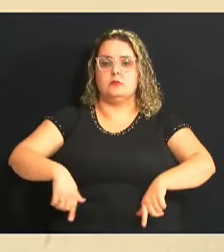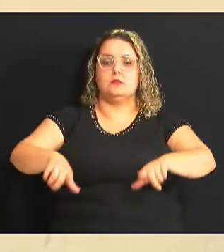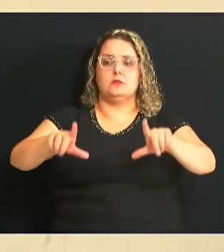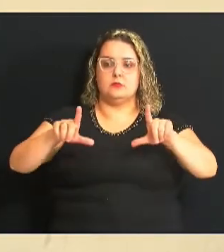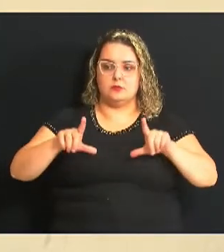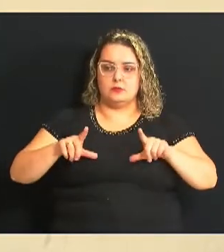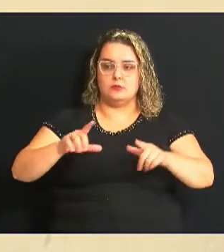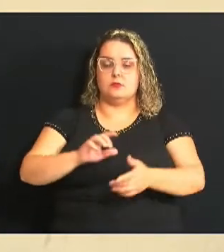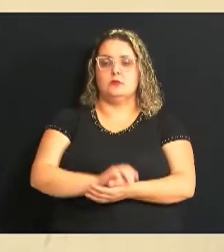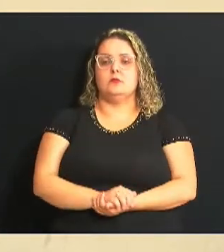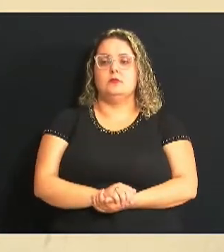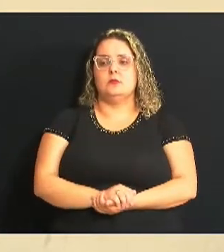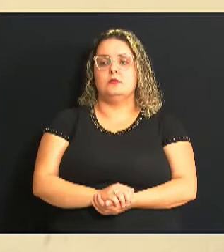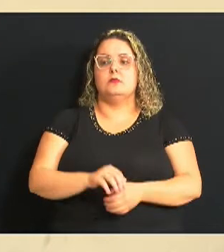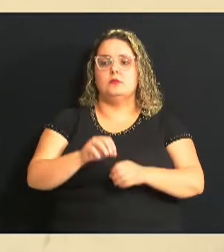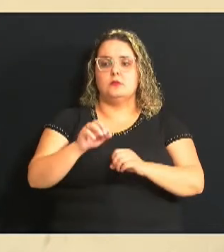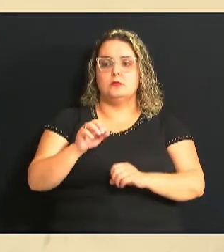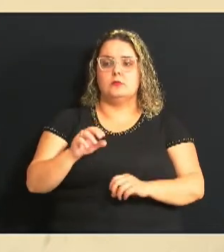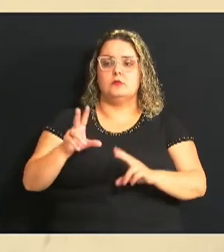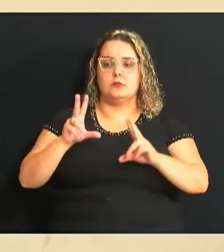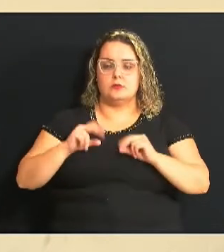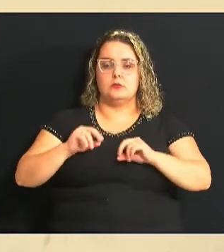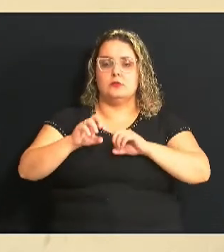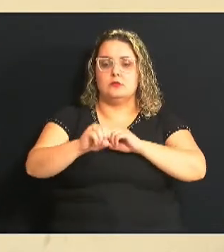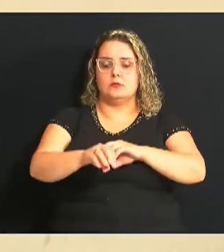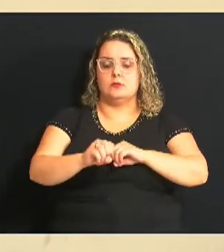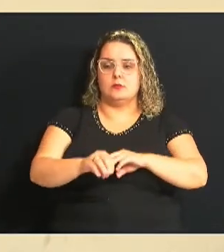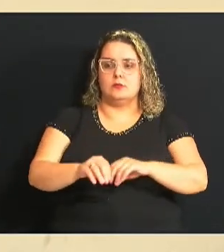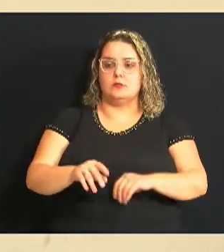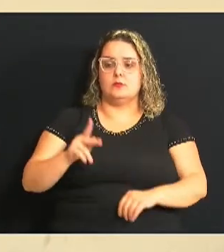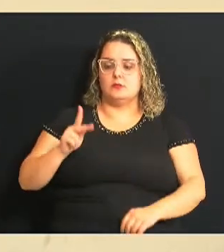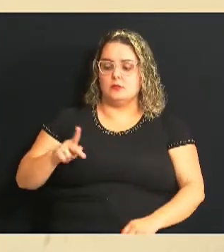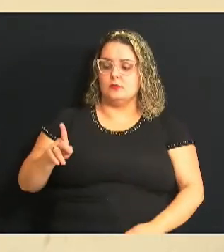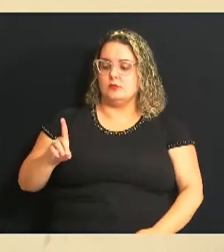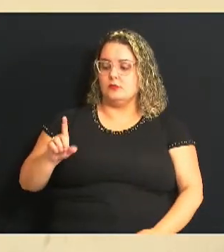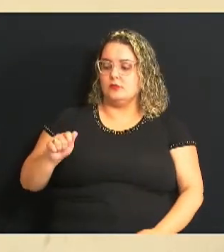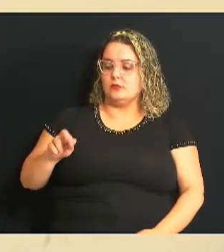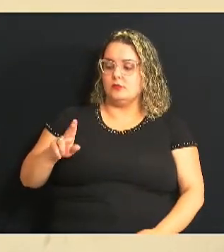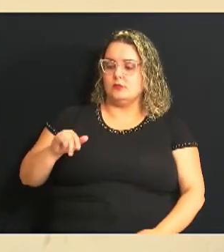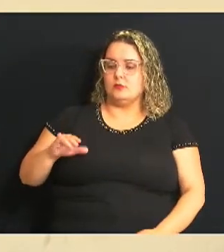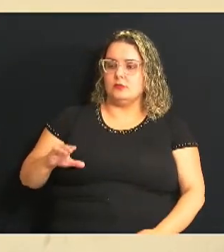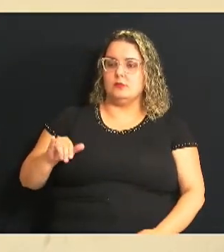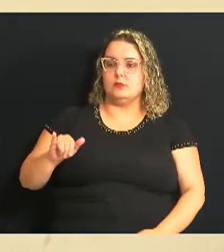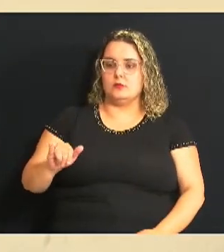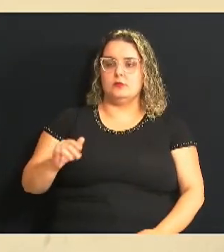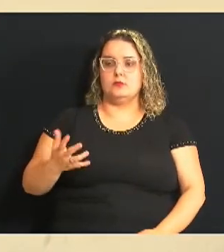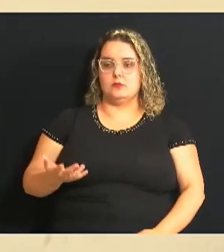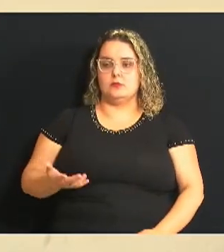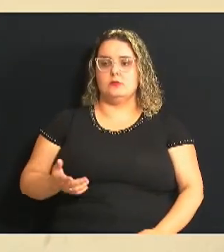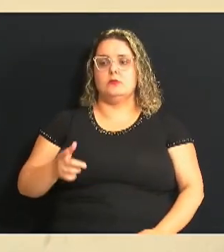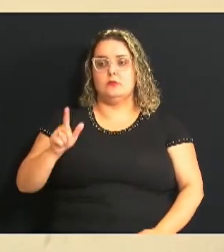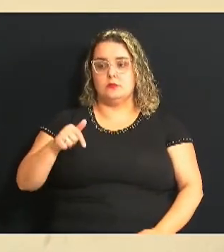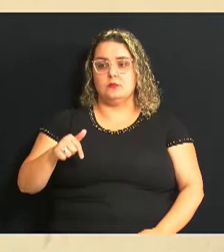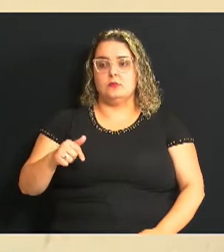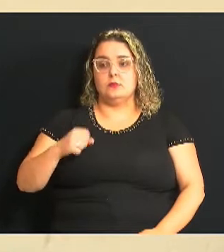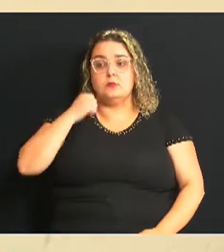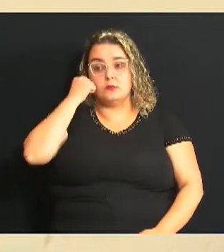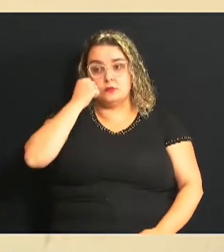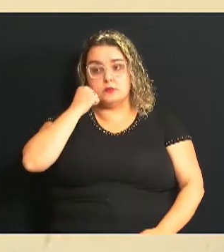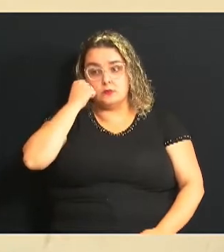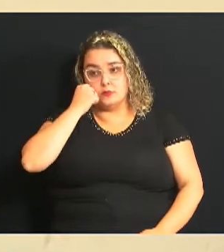de educacional, diploma de mérito educacional, professor Darcy Ribeiro, que foi o grande senador da